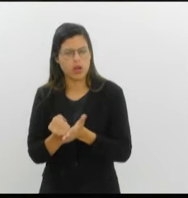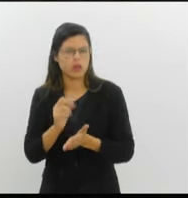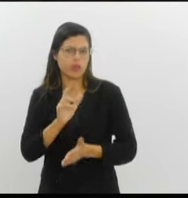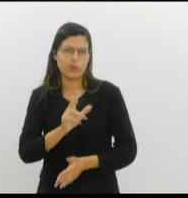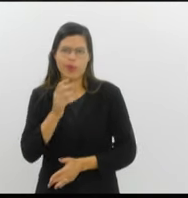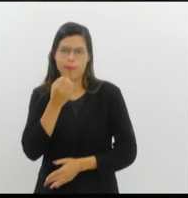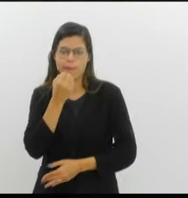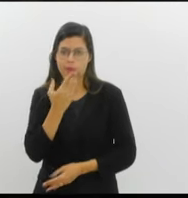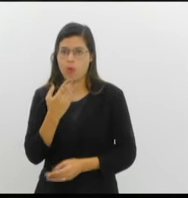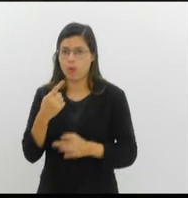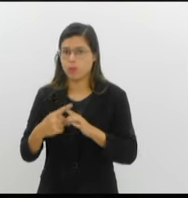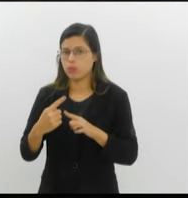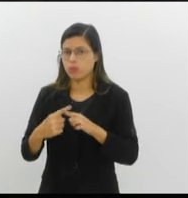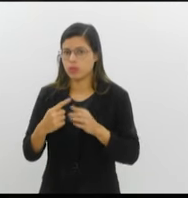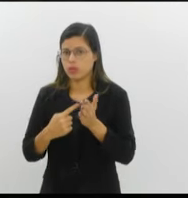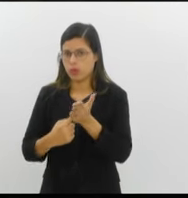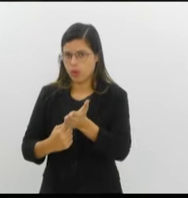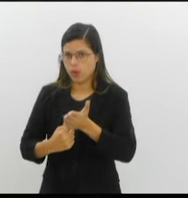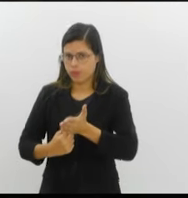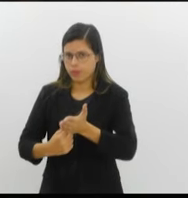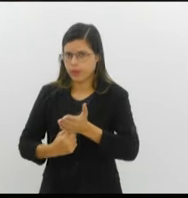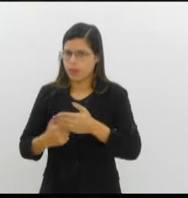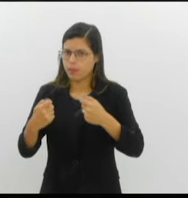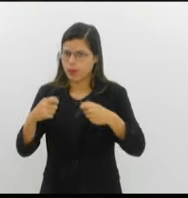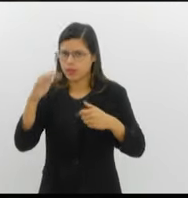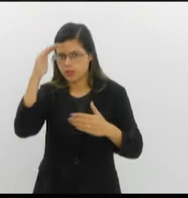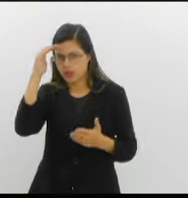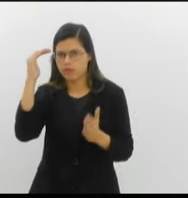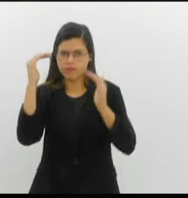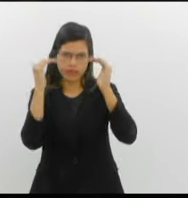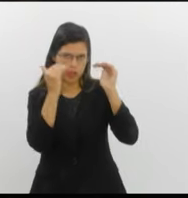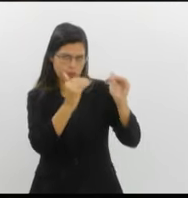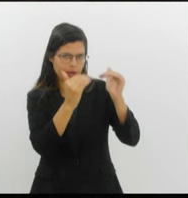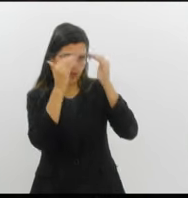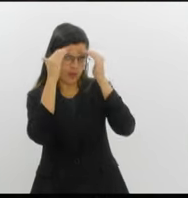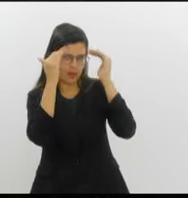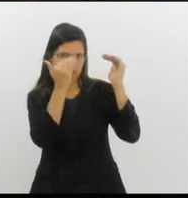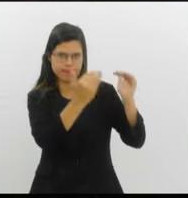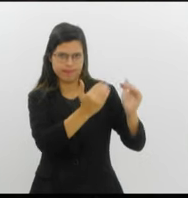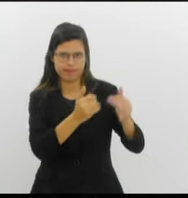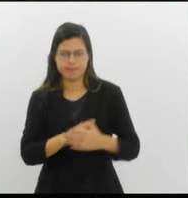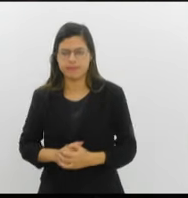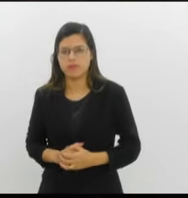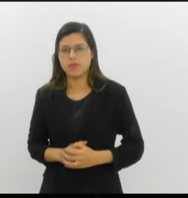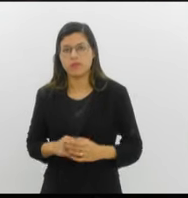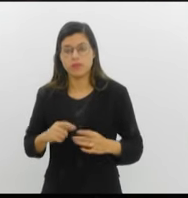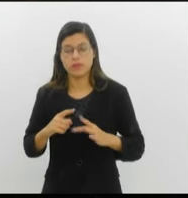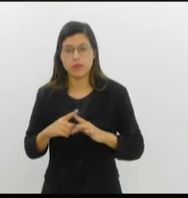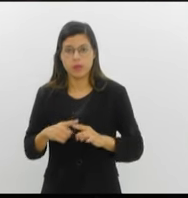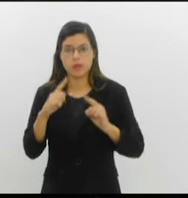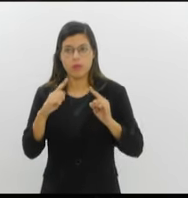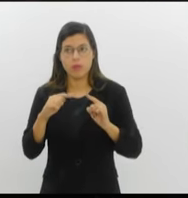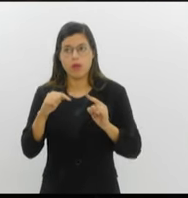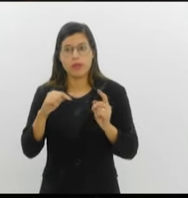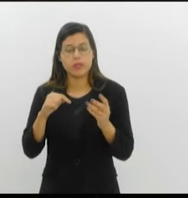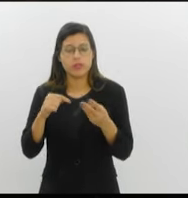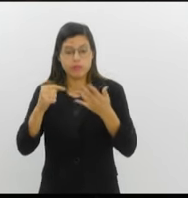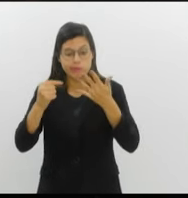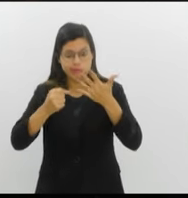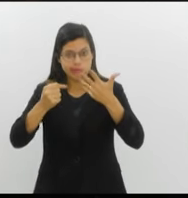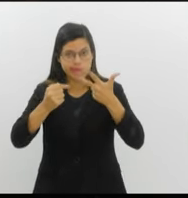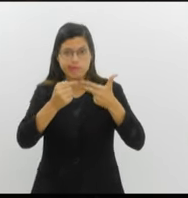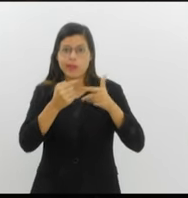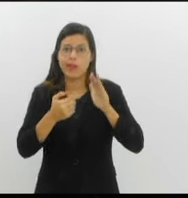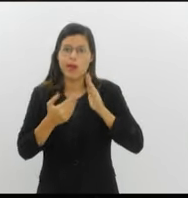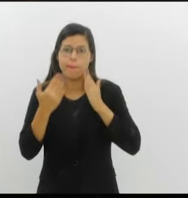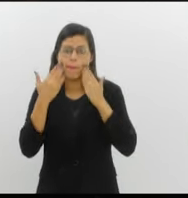que a gente combina tem que honrar. Mas pelos motivos que nos são